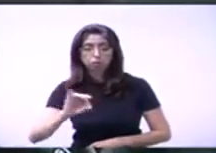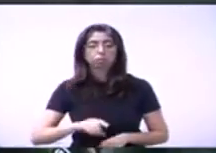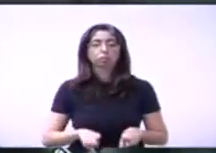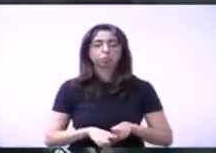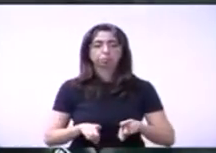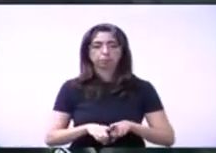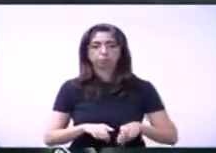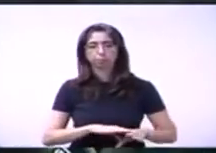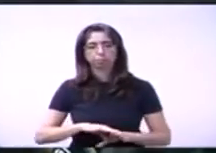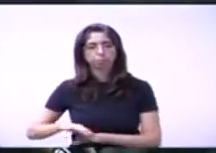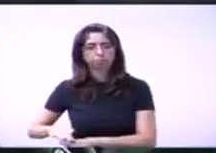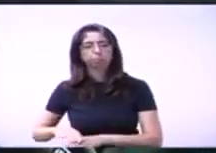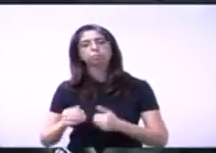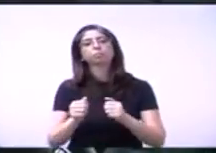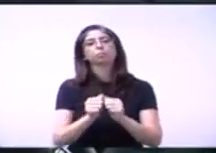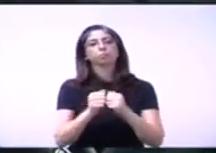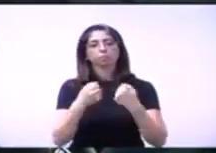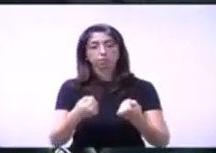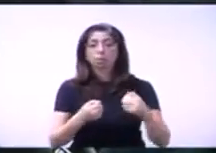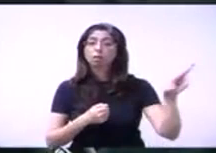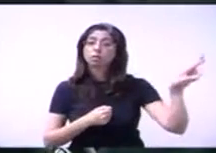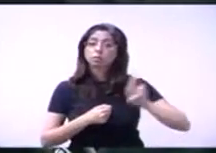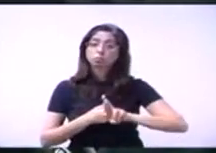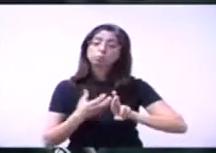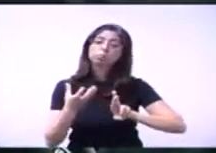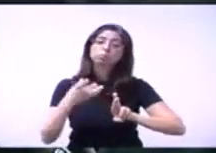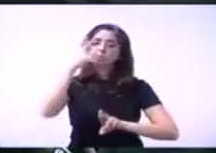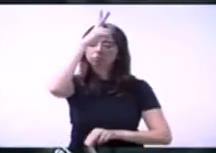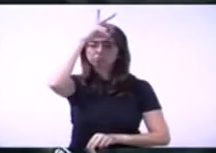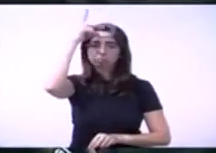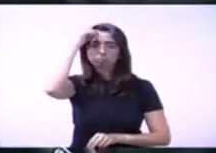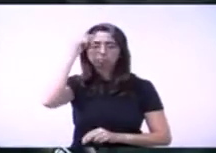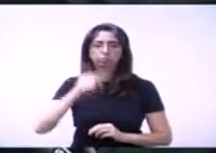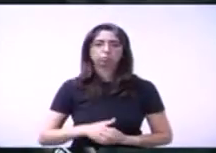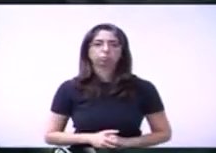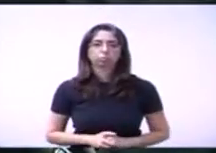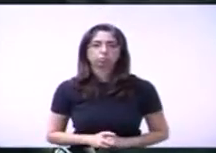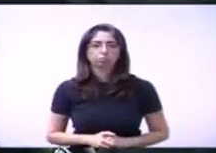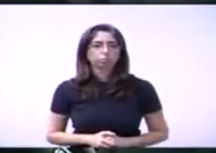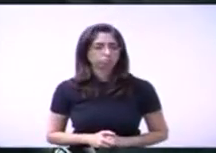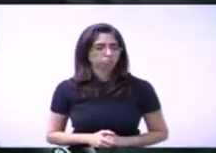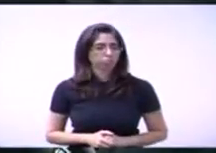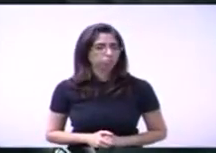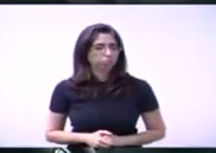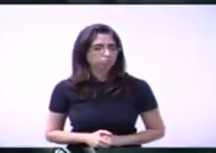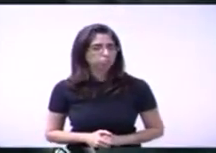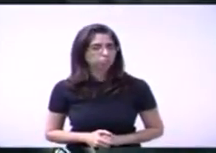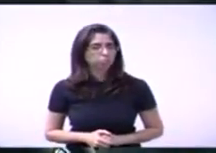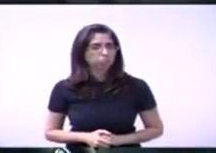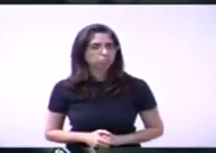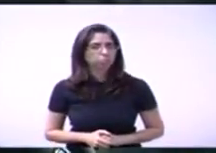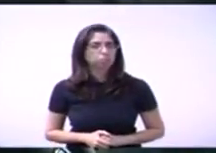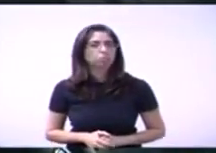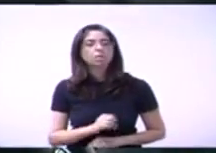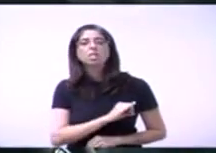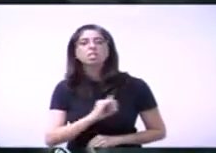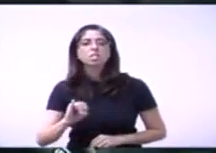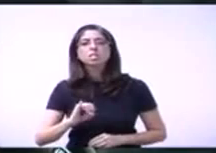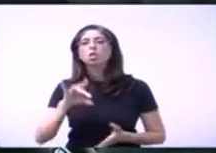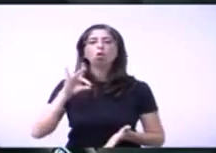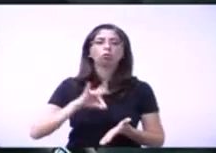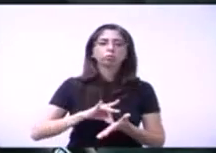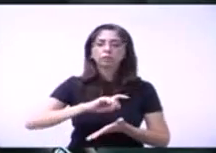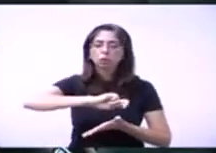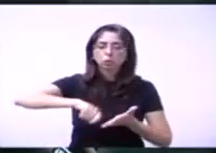do vereador Marquinho Fiorella, requer informações ao Executivo junto à possibilidade legal para regularização